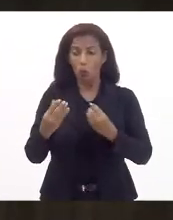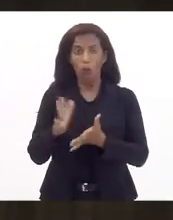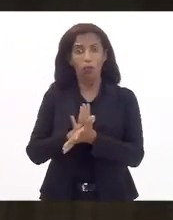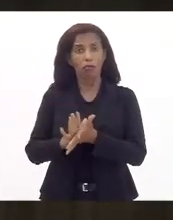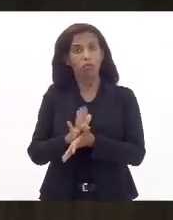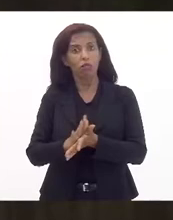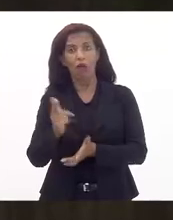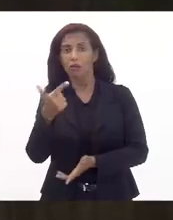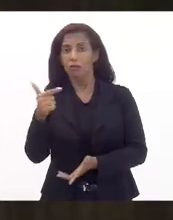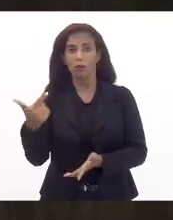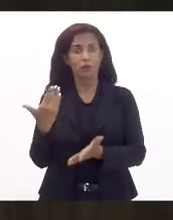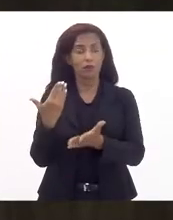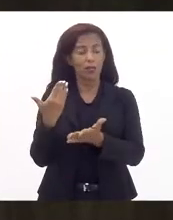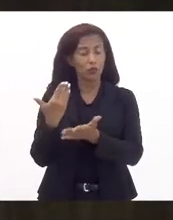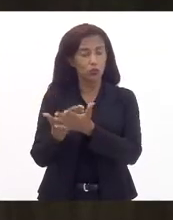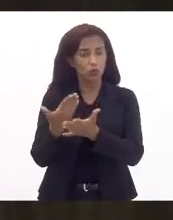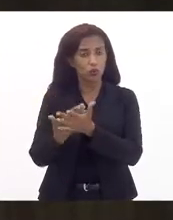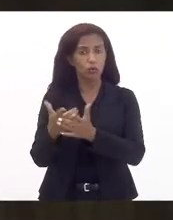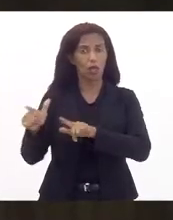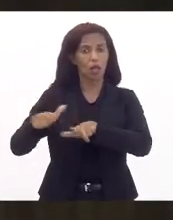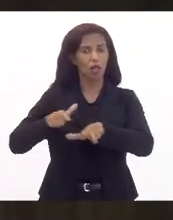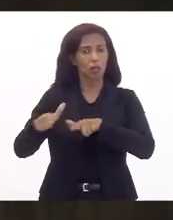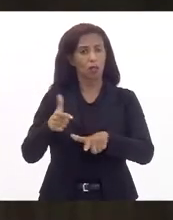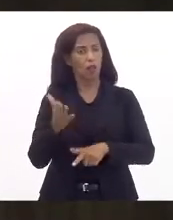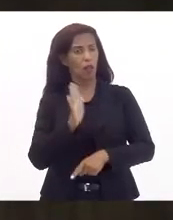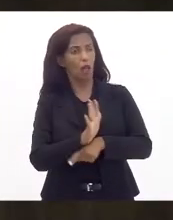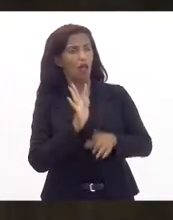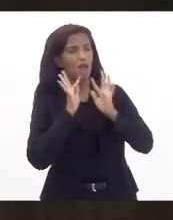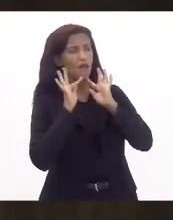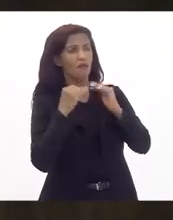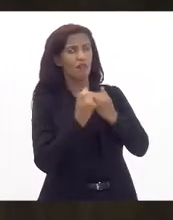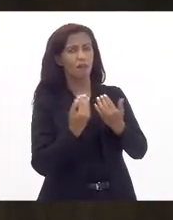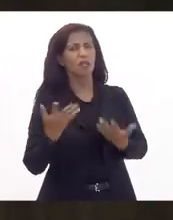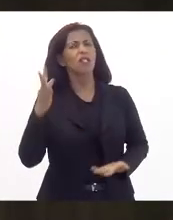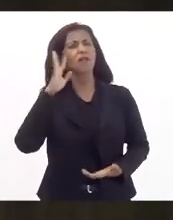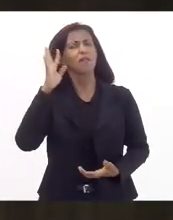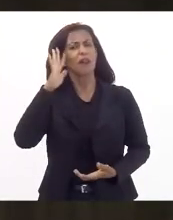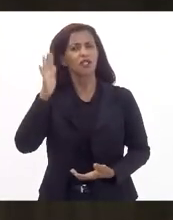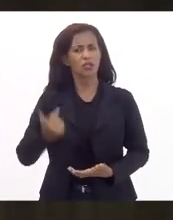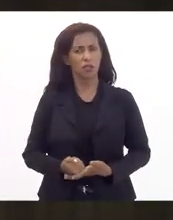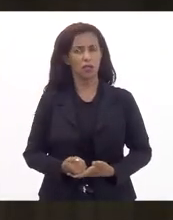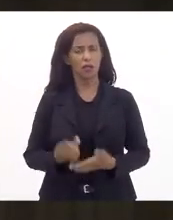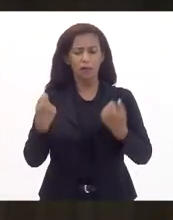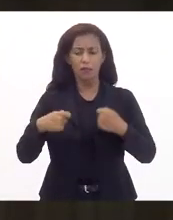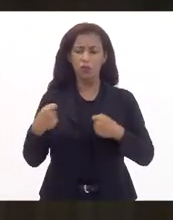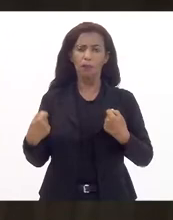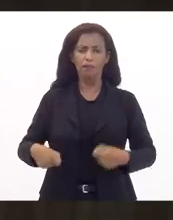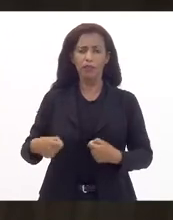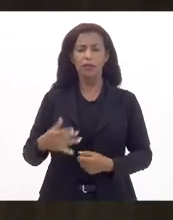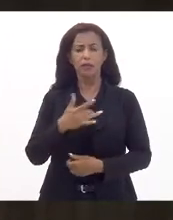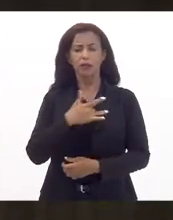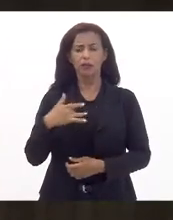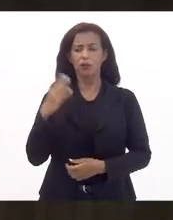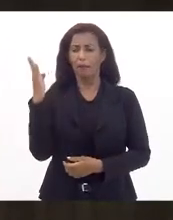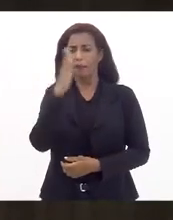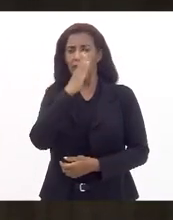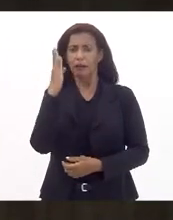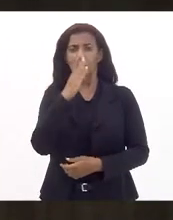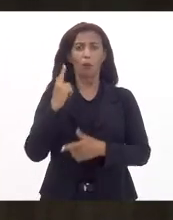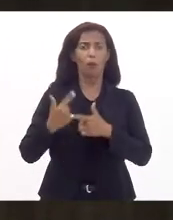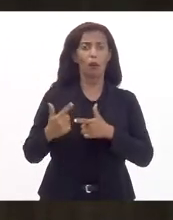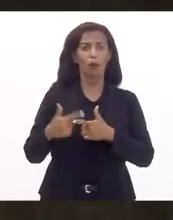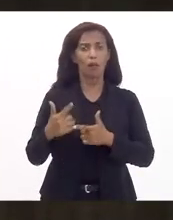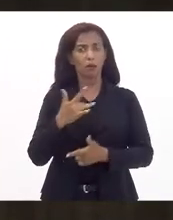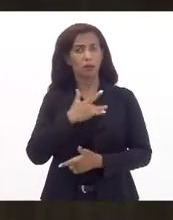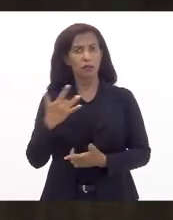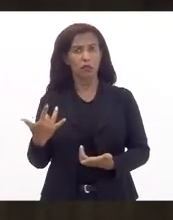nada mas não consegui estudar trabalhar alimentaram a sua família sem imagina uma pessoa que fica procurar uma unidade de saúde tá passando por